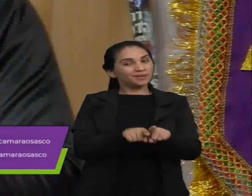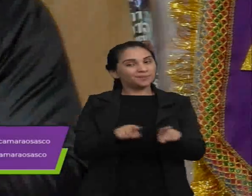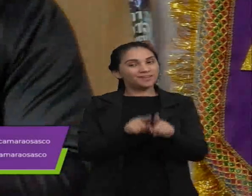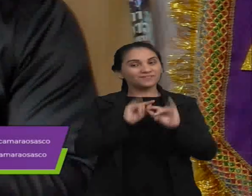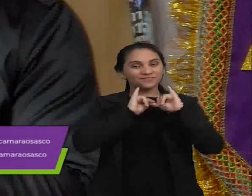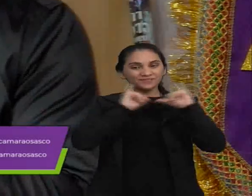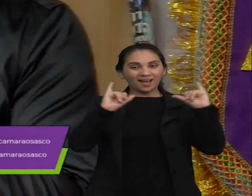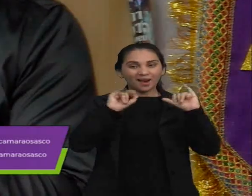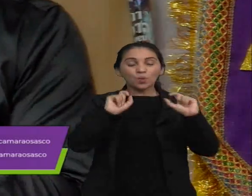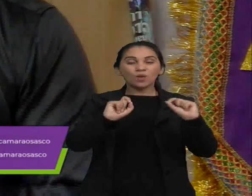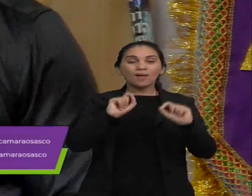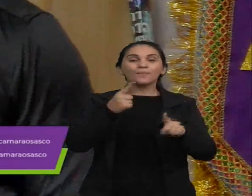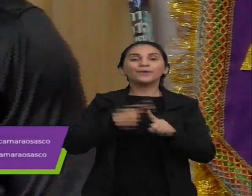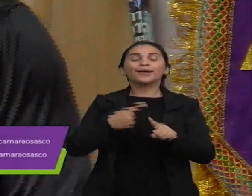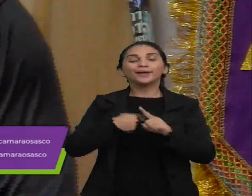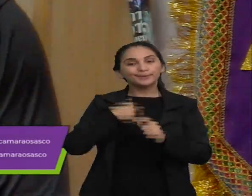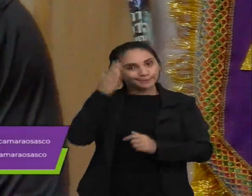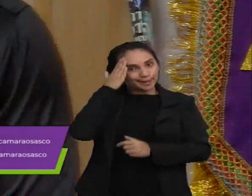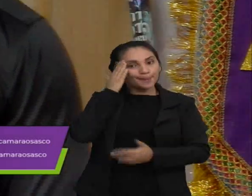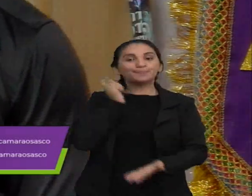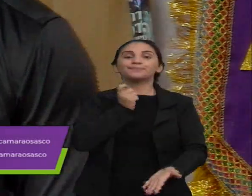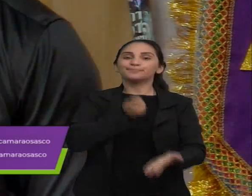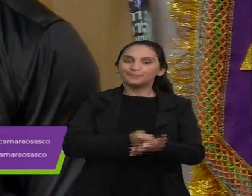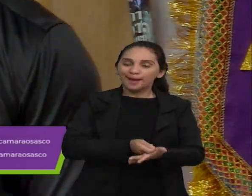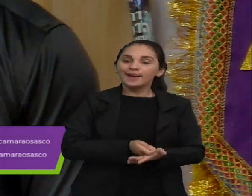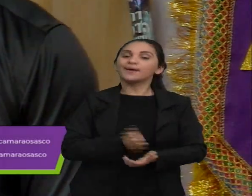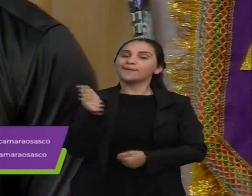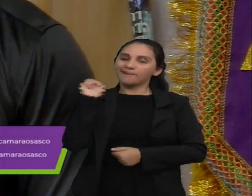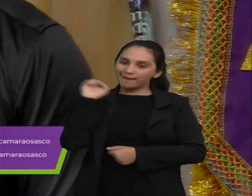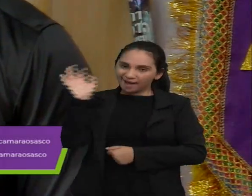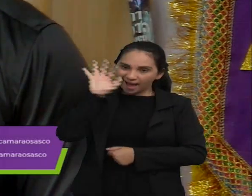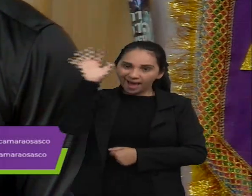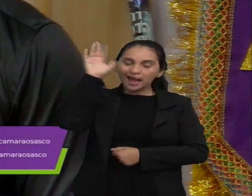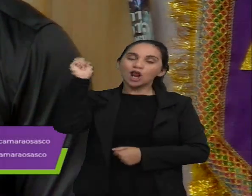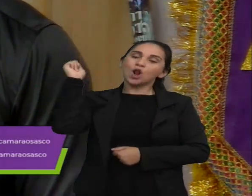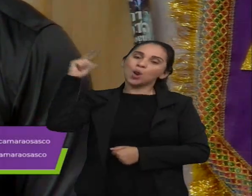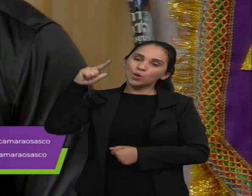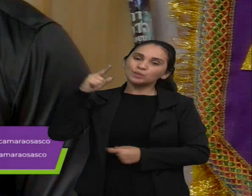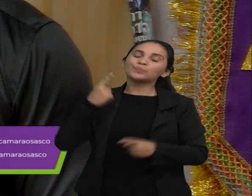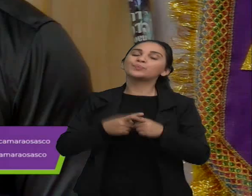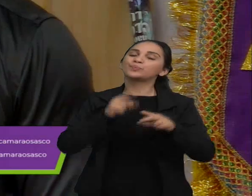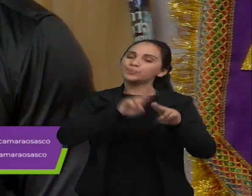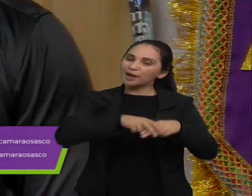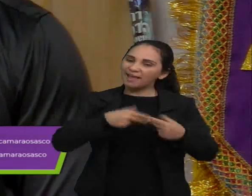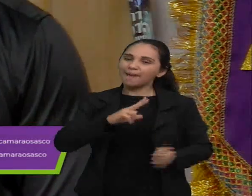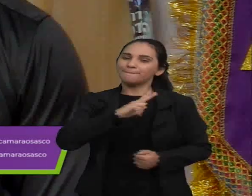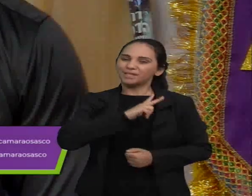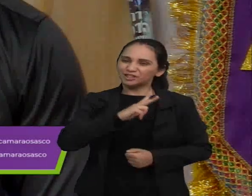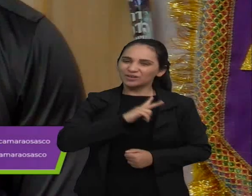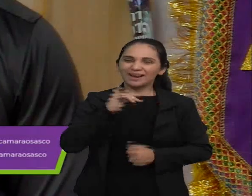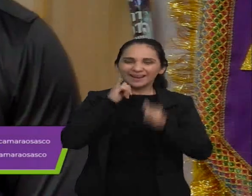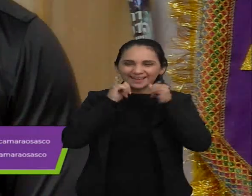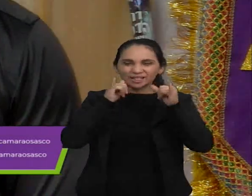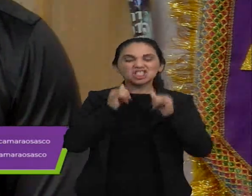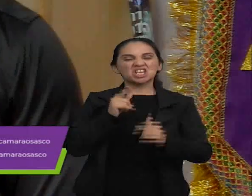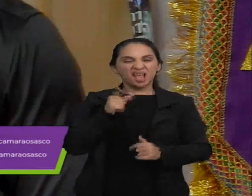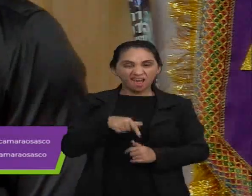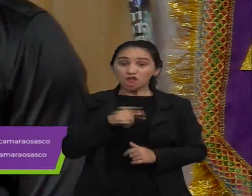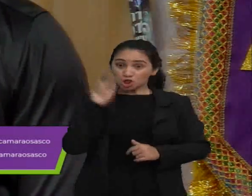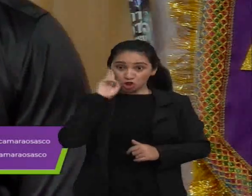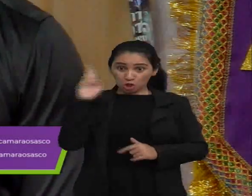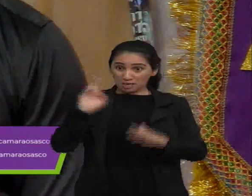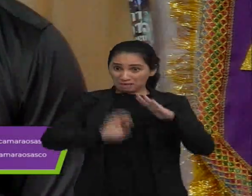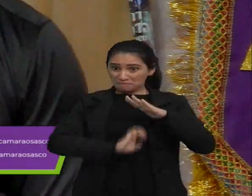e eu também eu sei porque que eu pago tão caro na conta de luz porque está terceirizado e o empresário ele quer lucrar